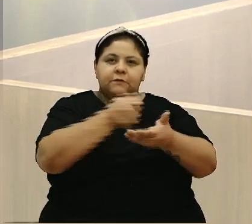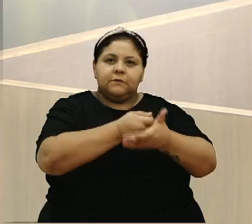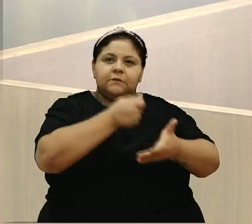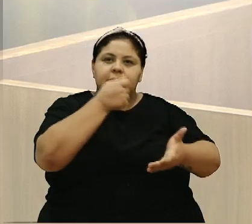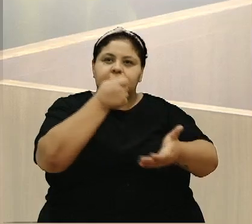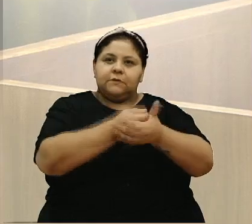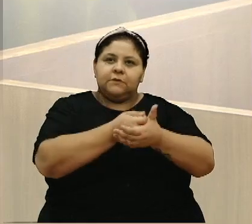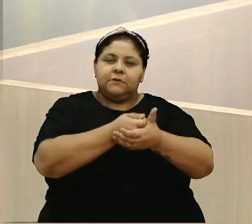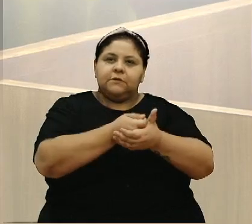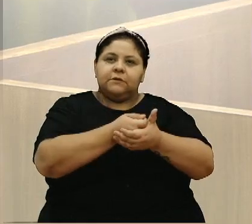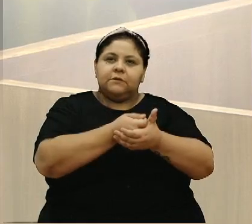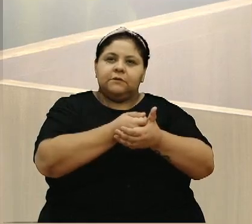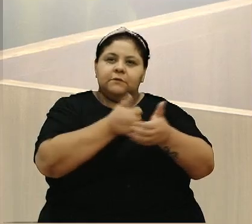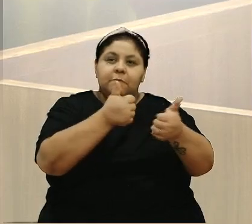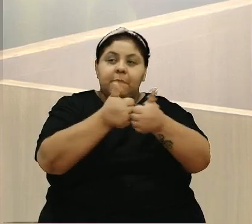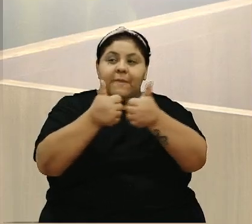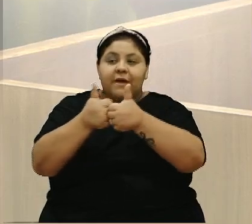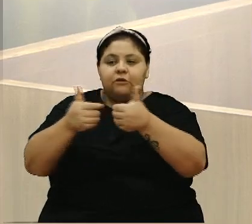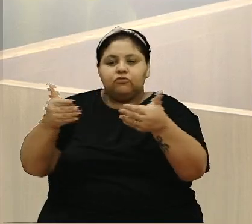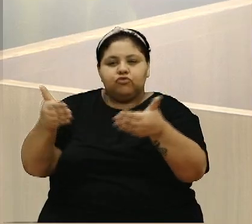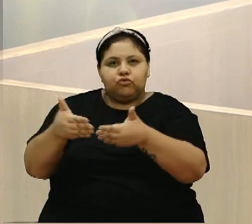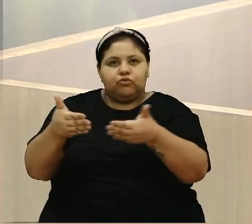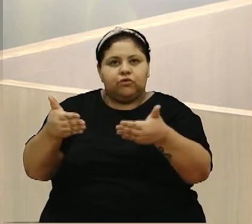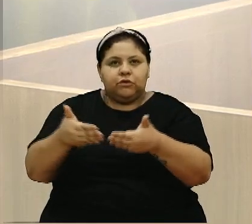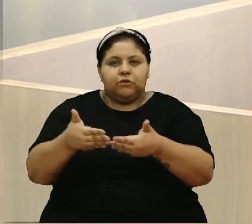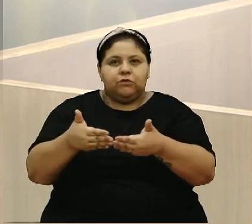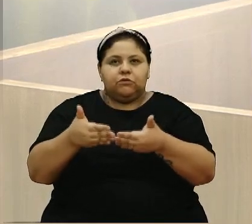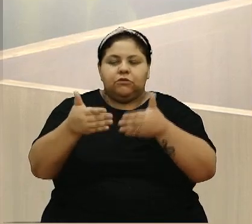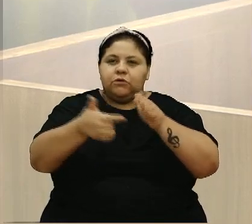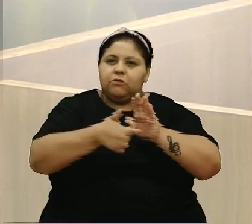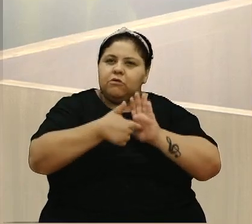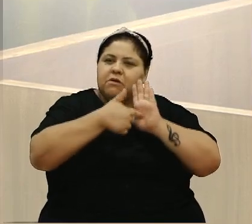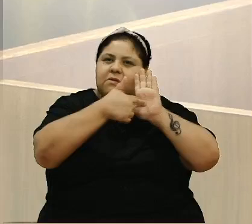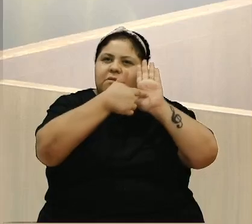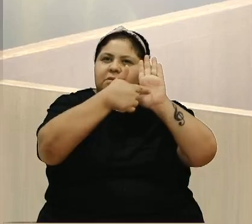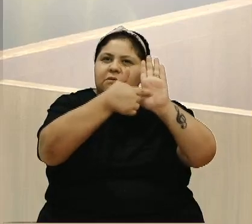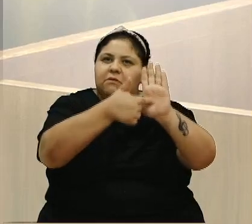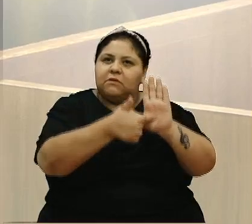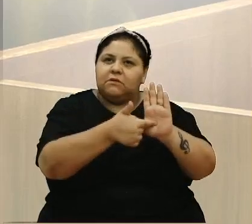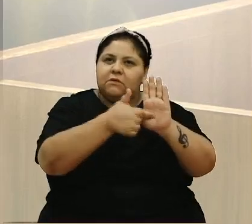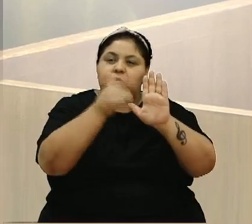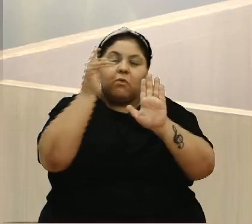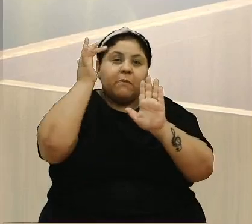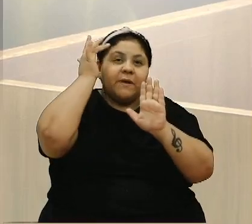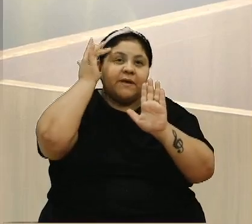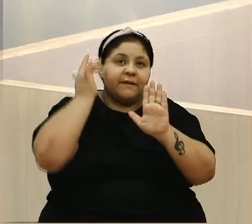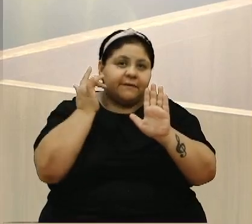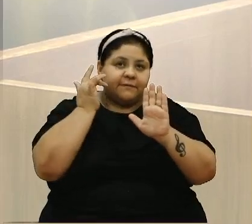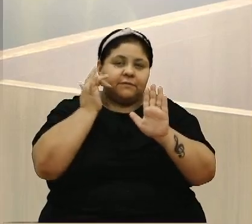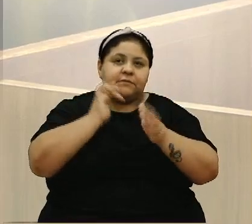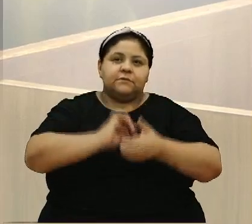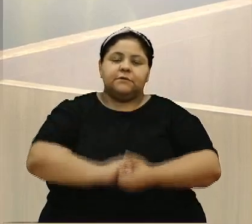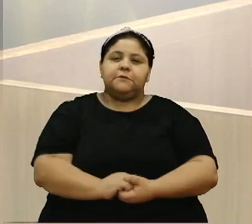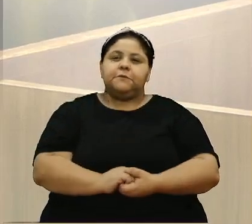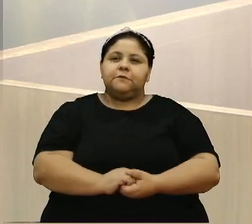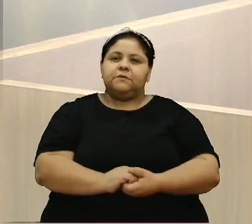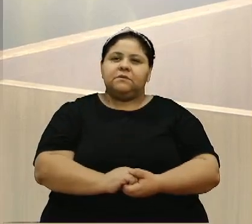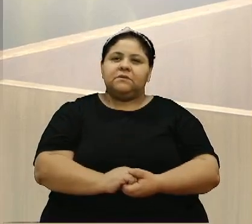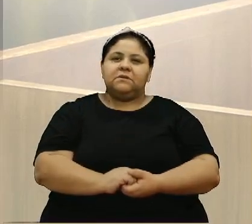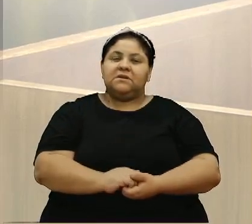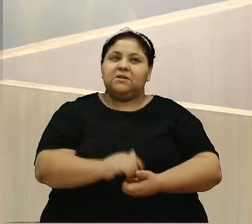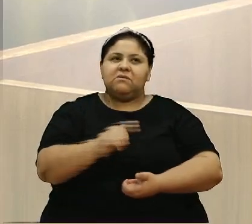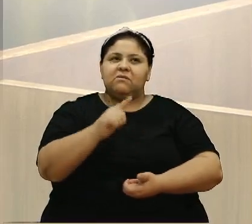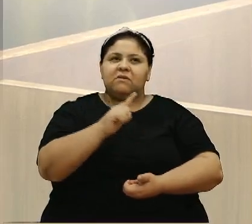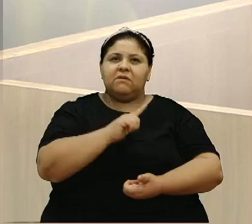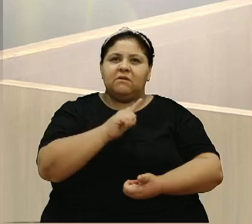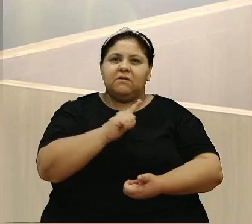são as vésperas de hoje, na projeção imprevisível do amanhã. Ser não é ter